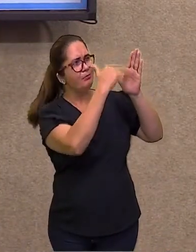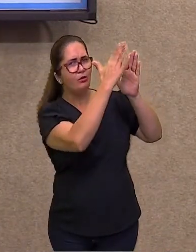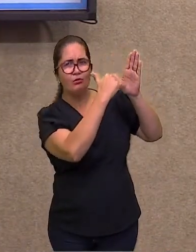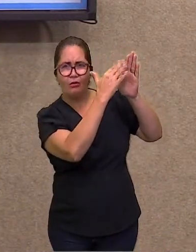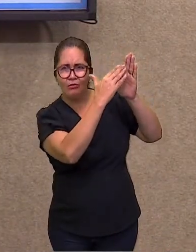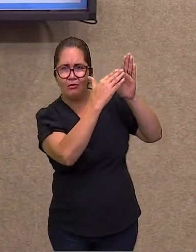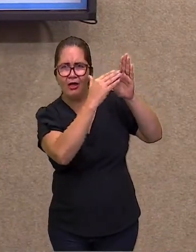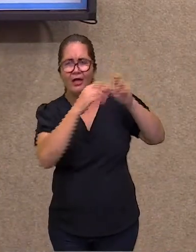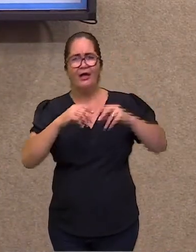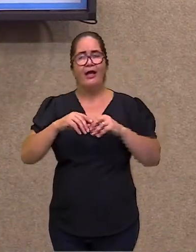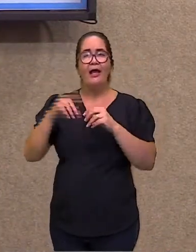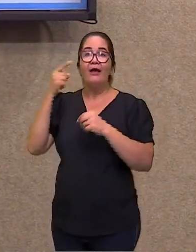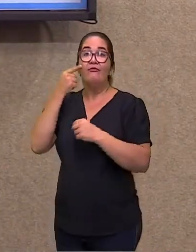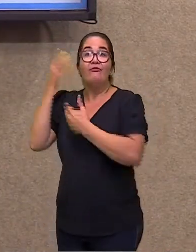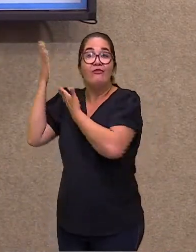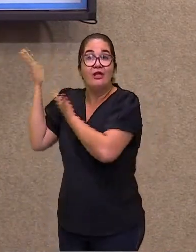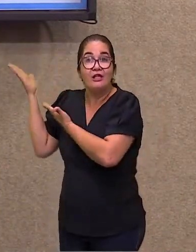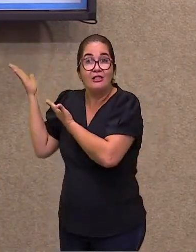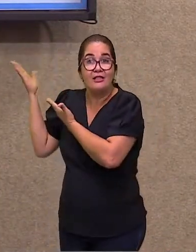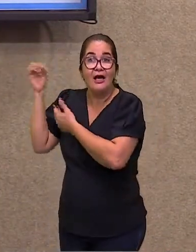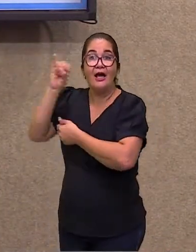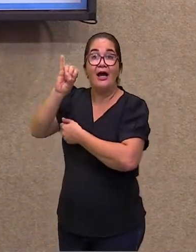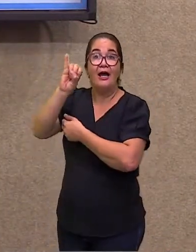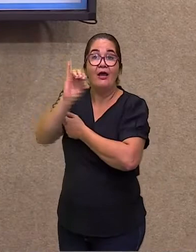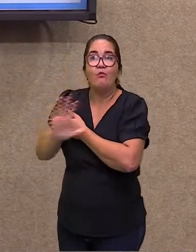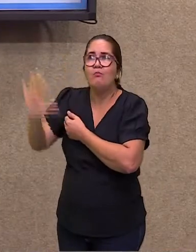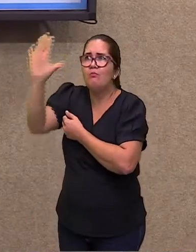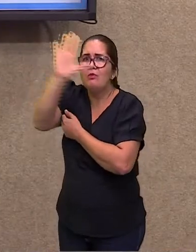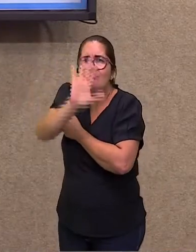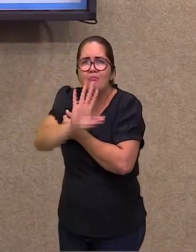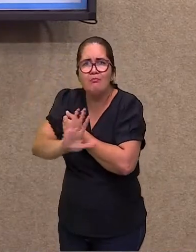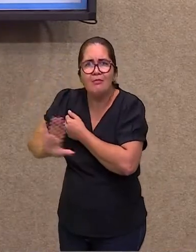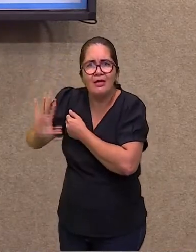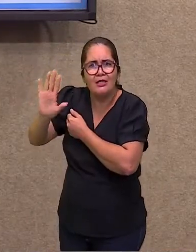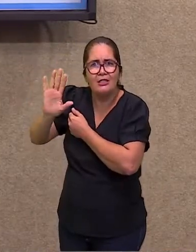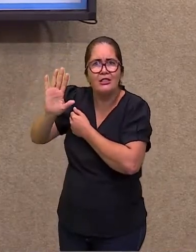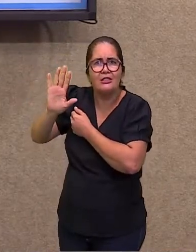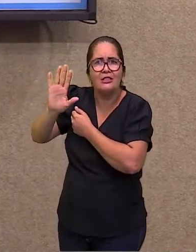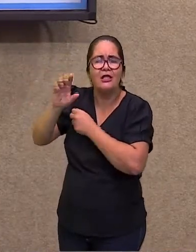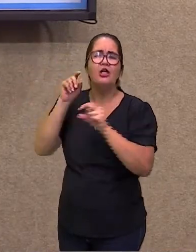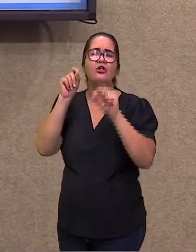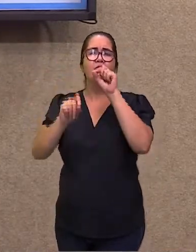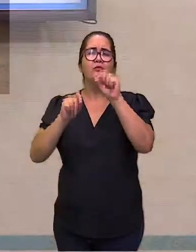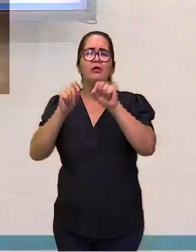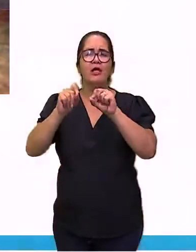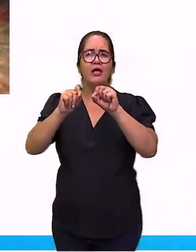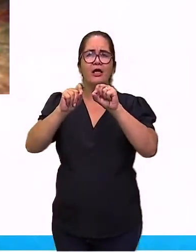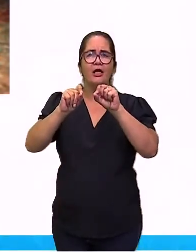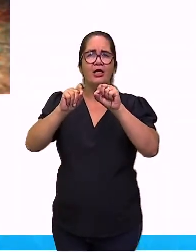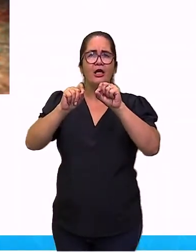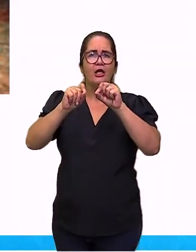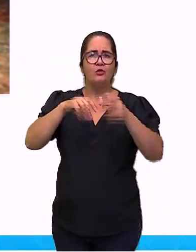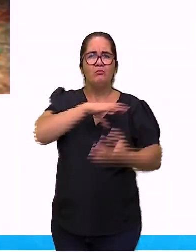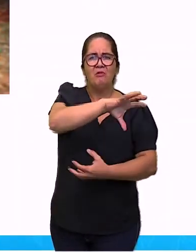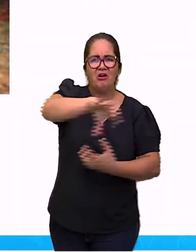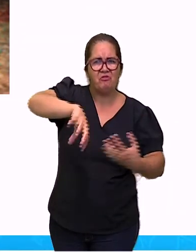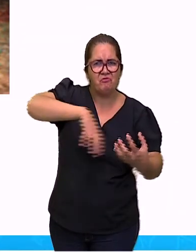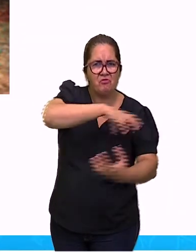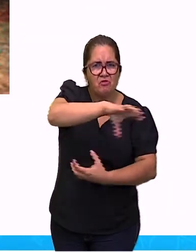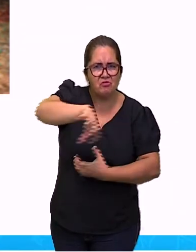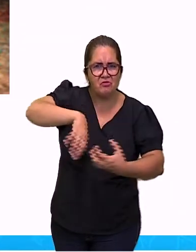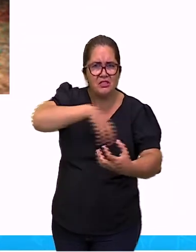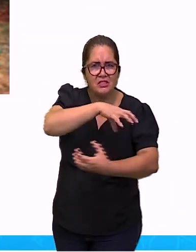guerra. É uma imagem onde ele retrata uma casa, você pode ver que é ao centro, tem uma pequena casa,